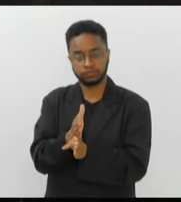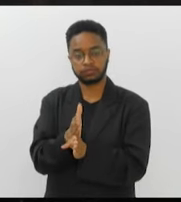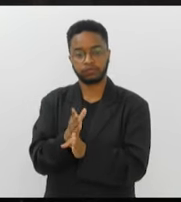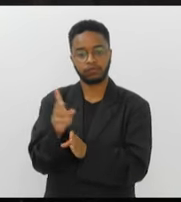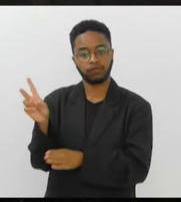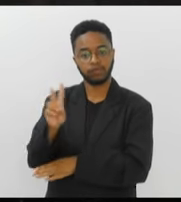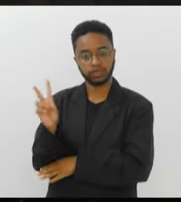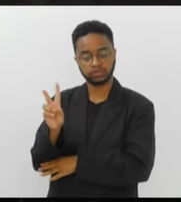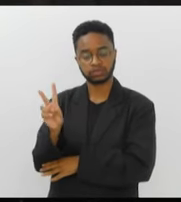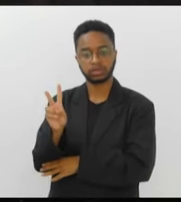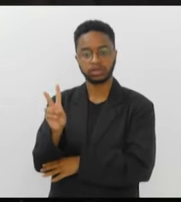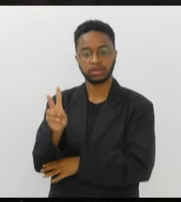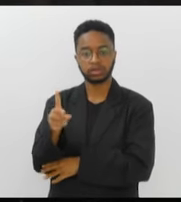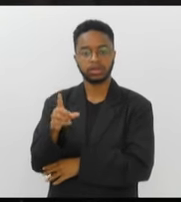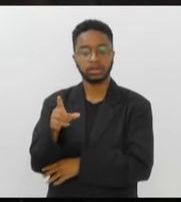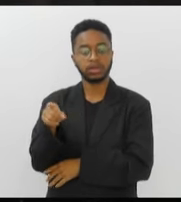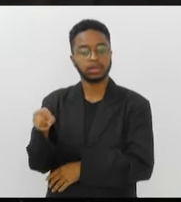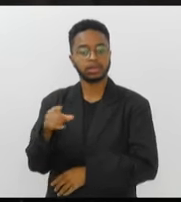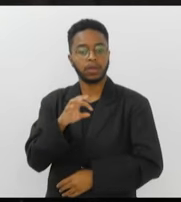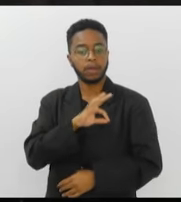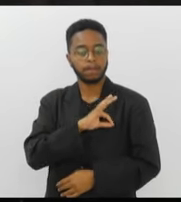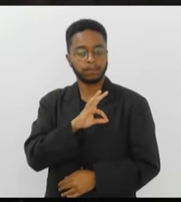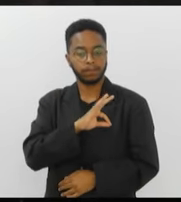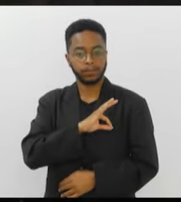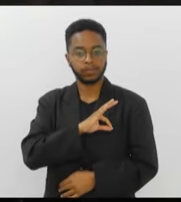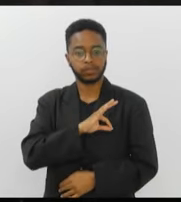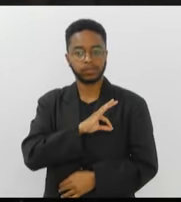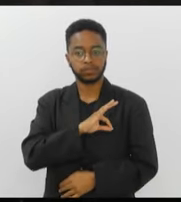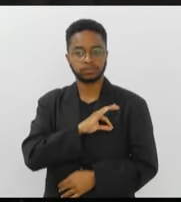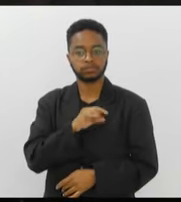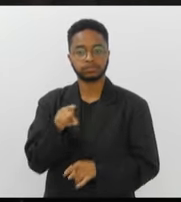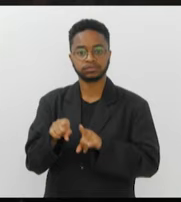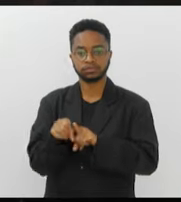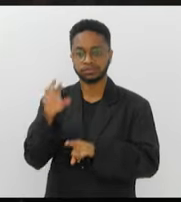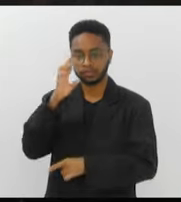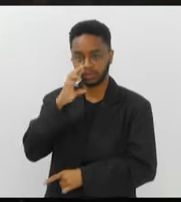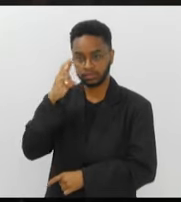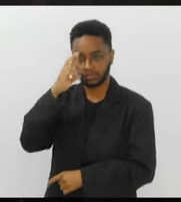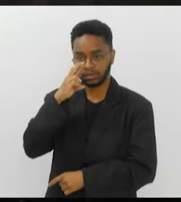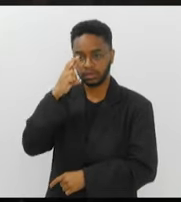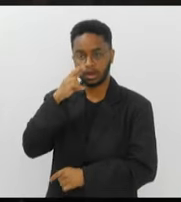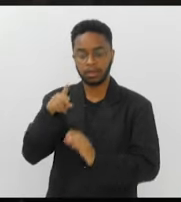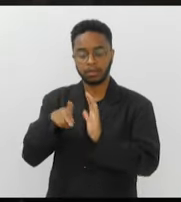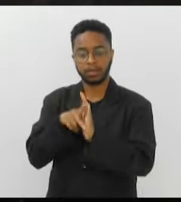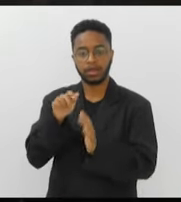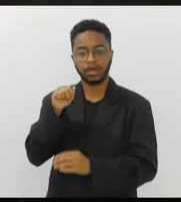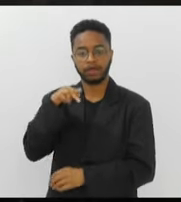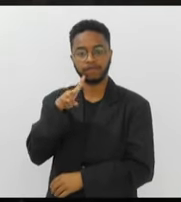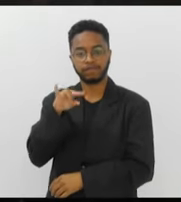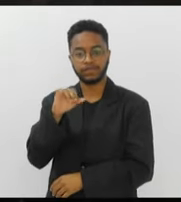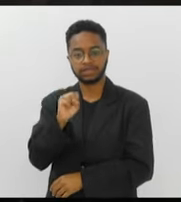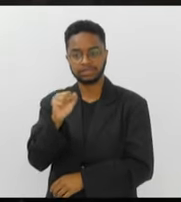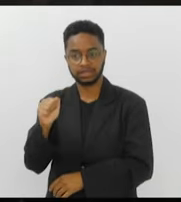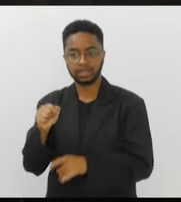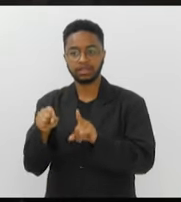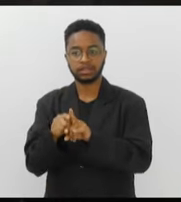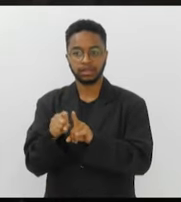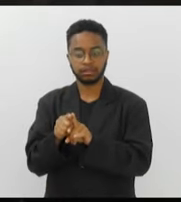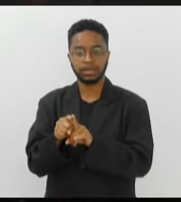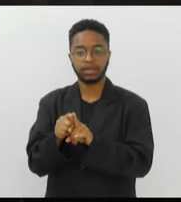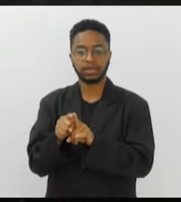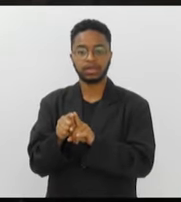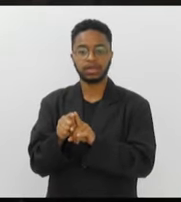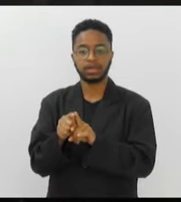Venezuela, o policiamento, a fiscalização da Anvisa, da Receita, funciona até